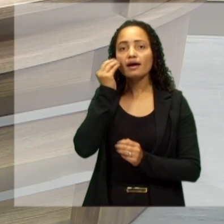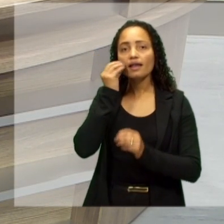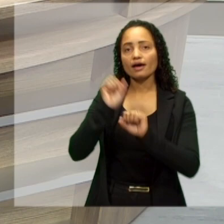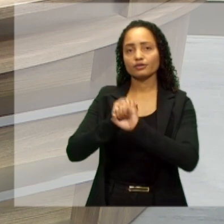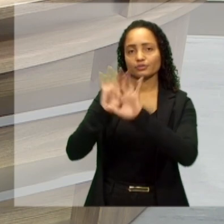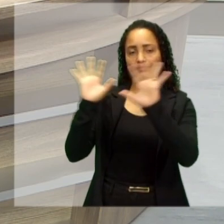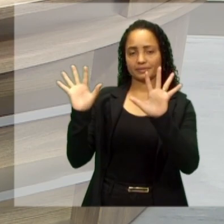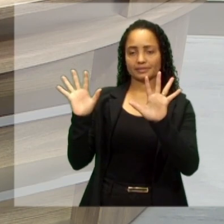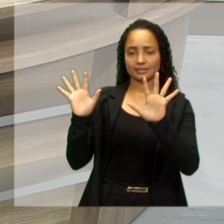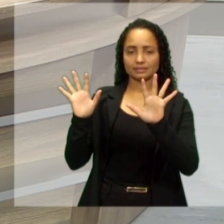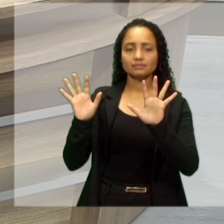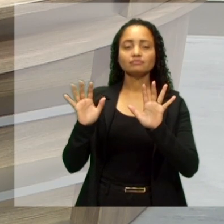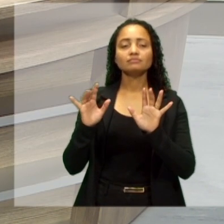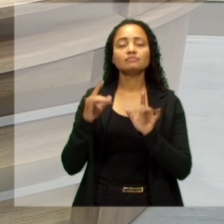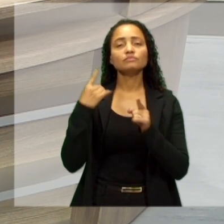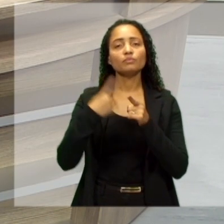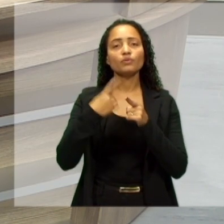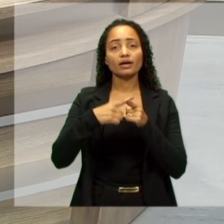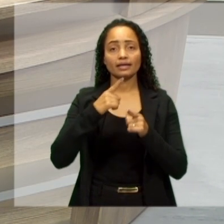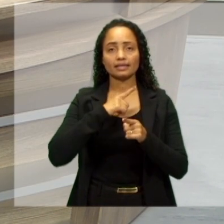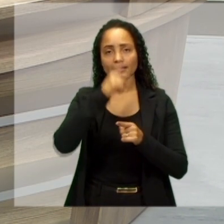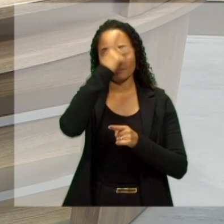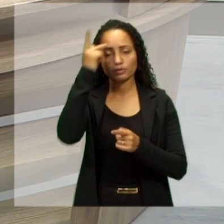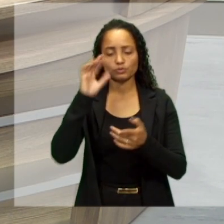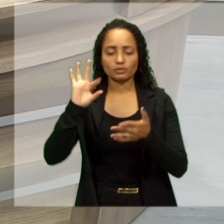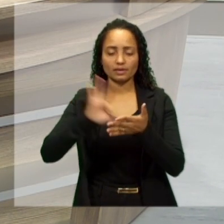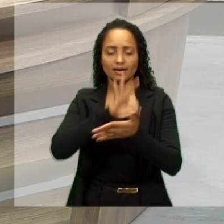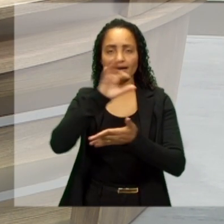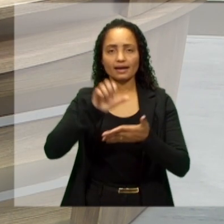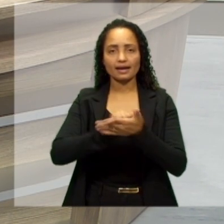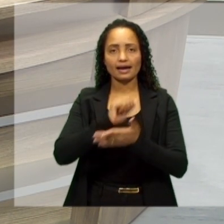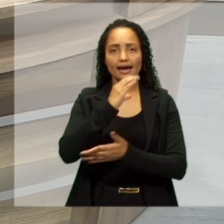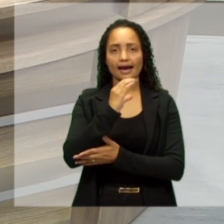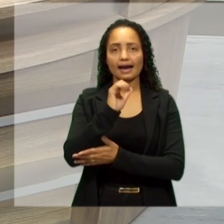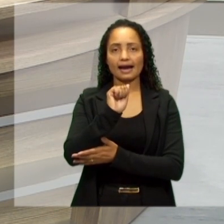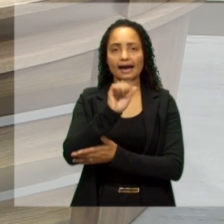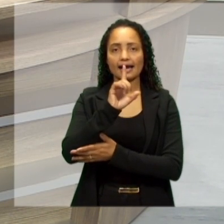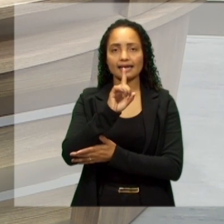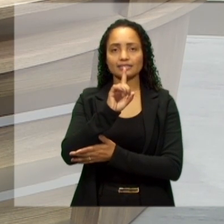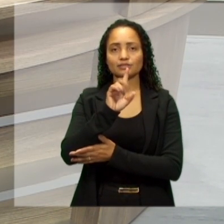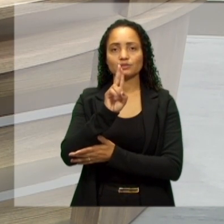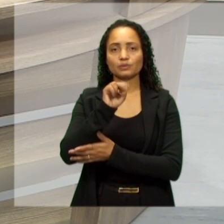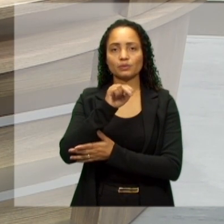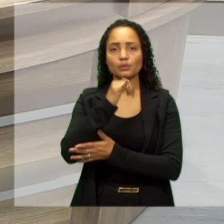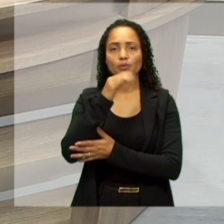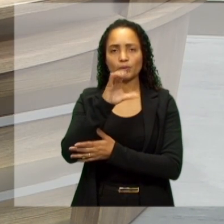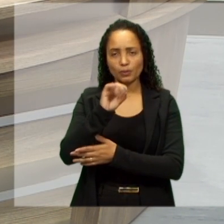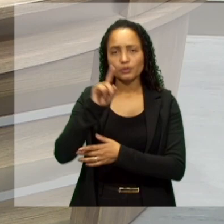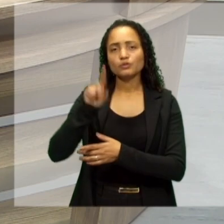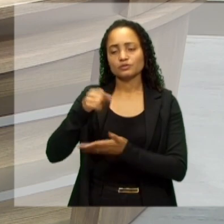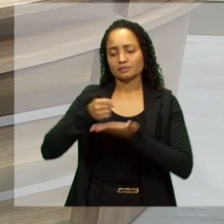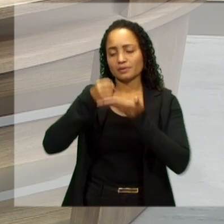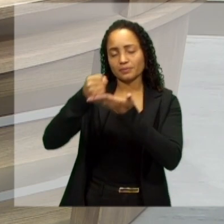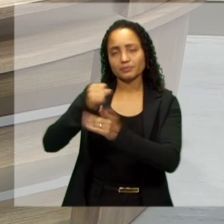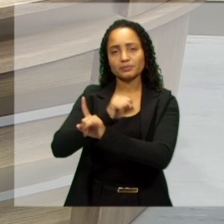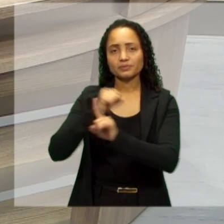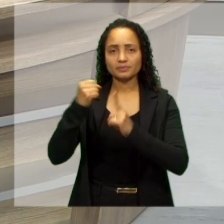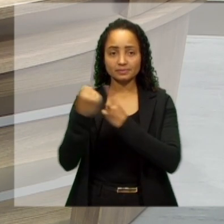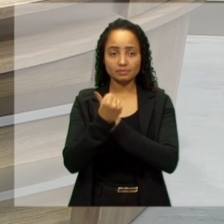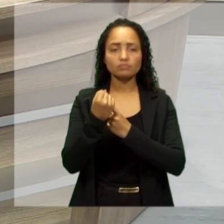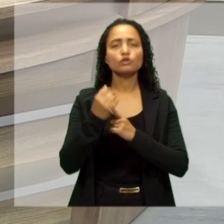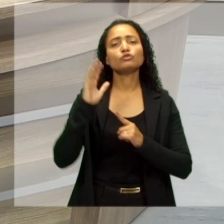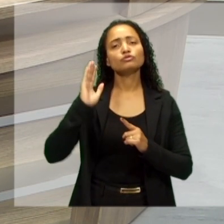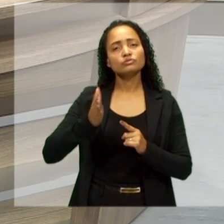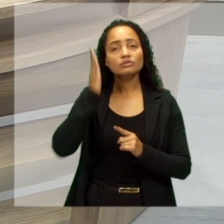pessoas que estão no CAD único, no cadastro único já da assistência social, ela já recebe os recursos públicos, já se sabe